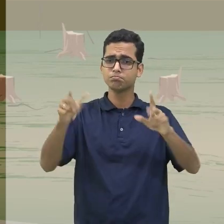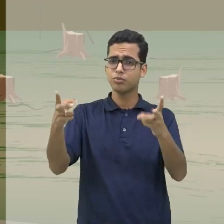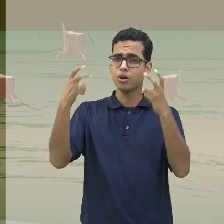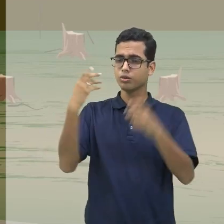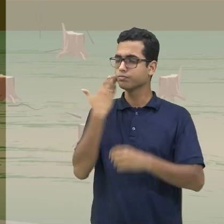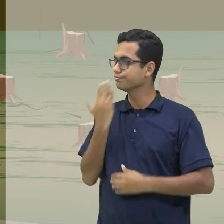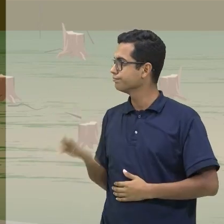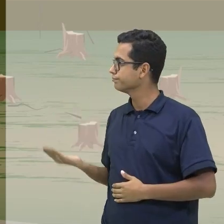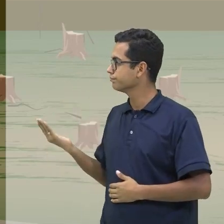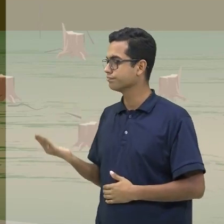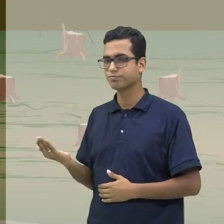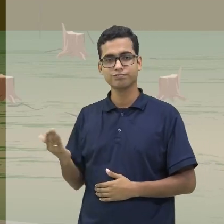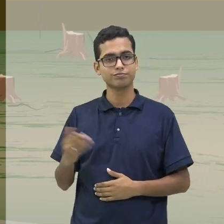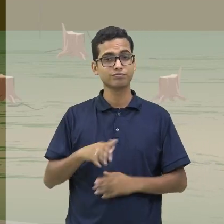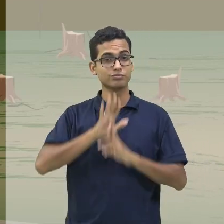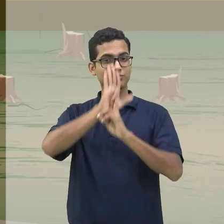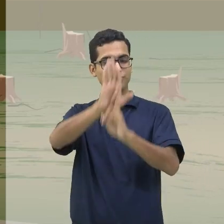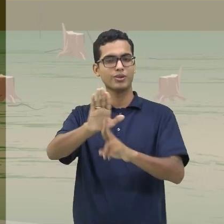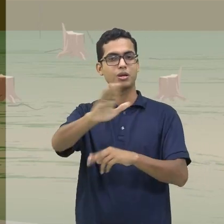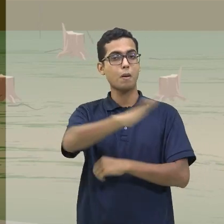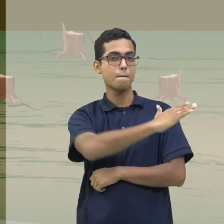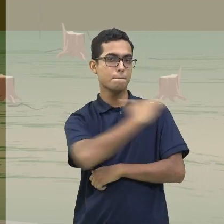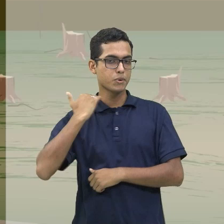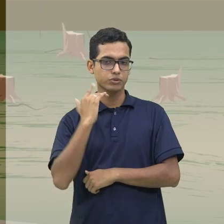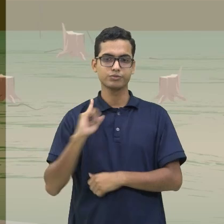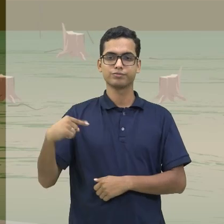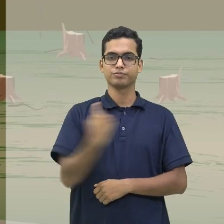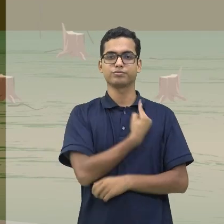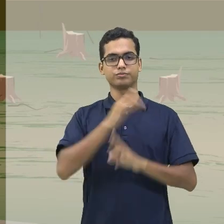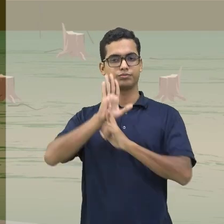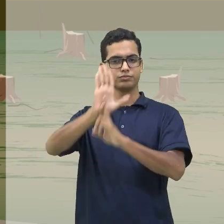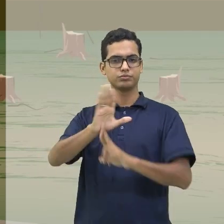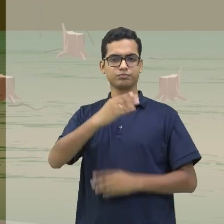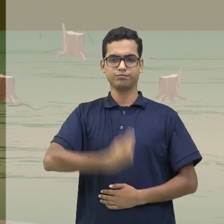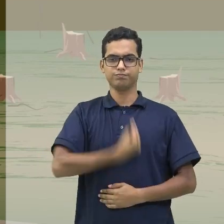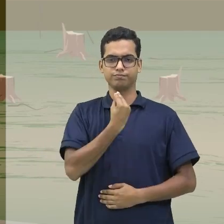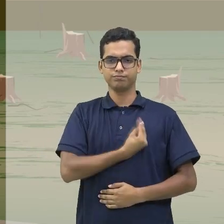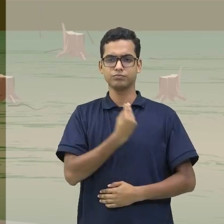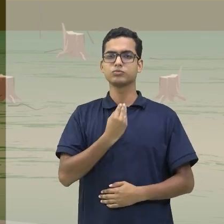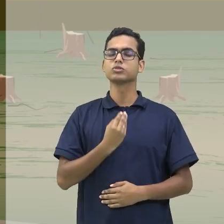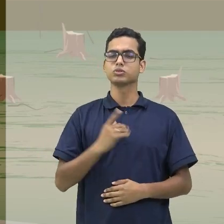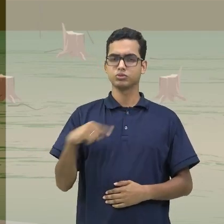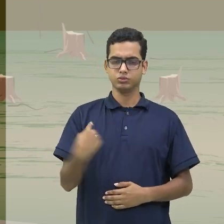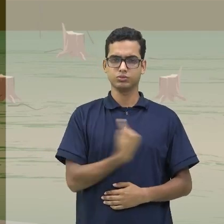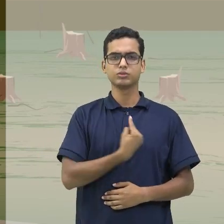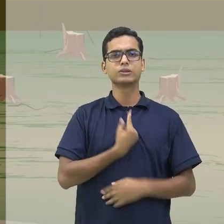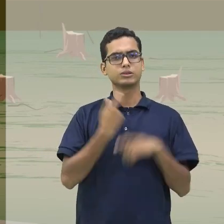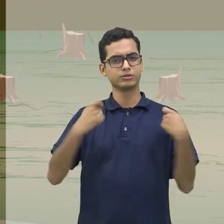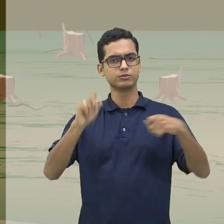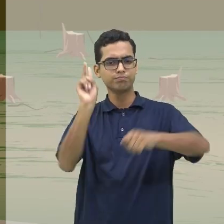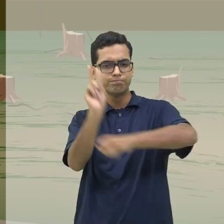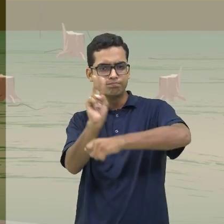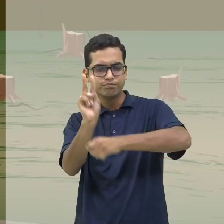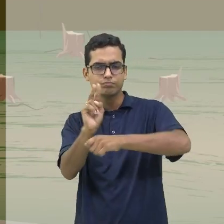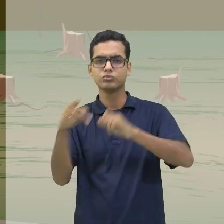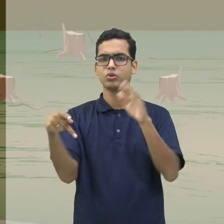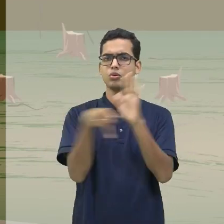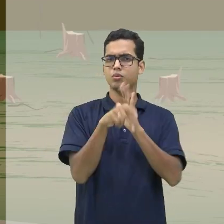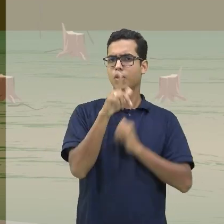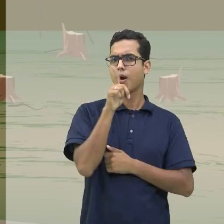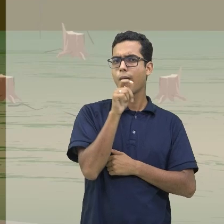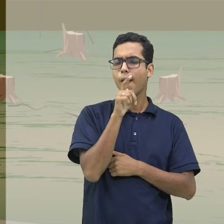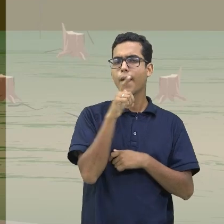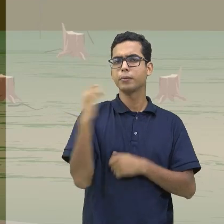morte. E nós somos vida. Então nós temos que preservar e conservar a água. Alguns